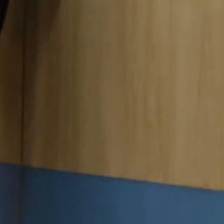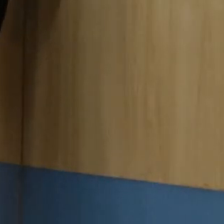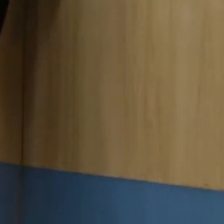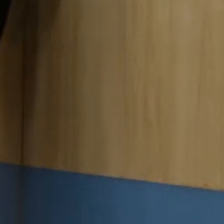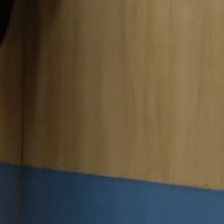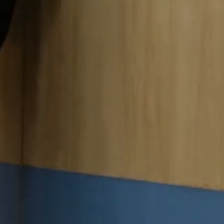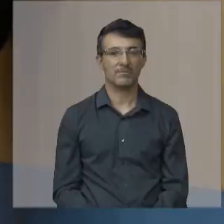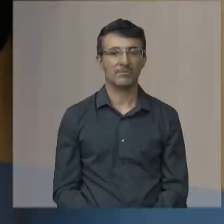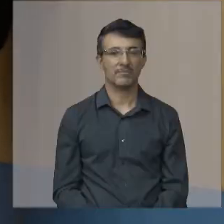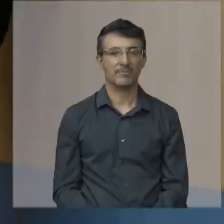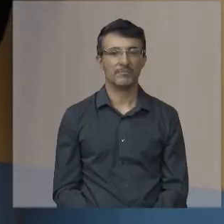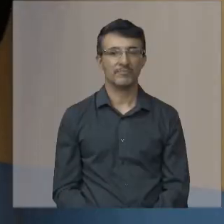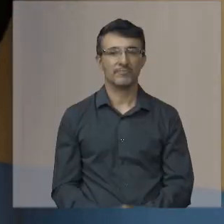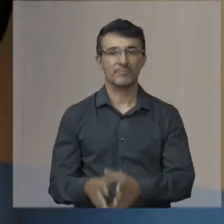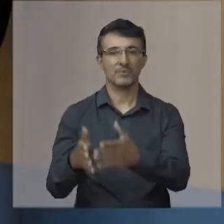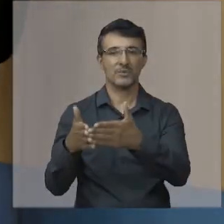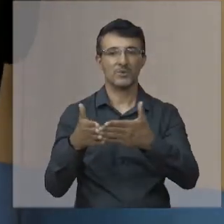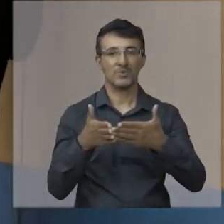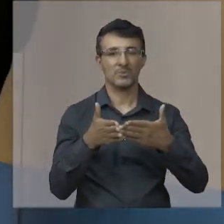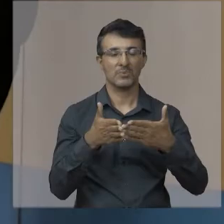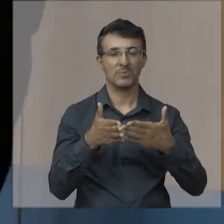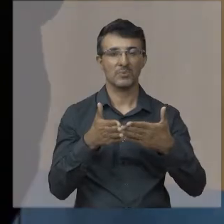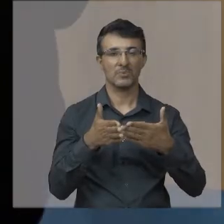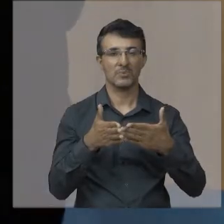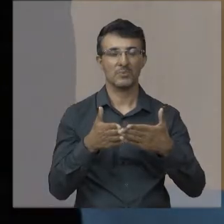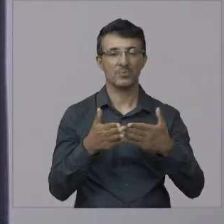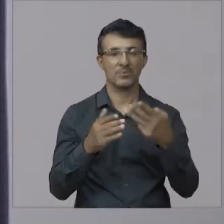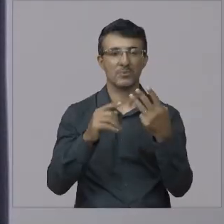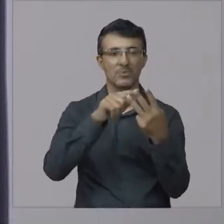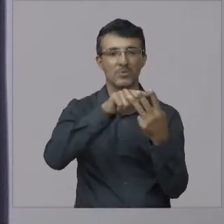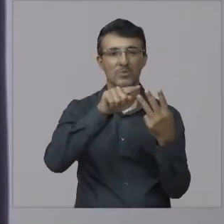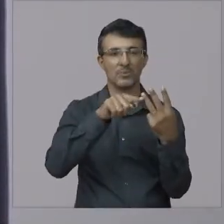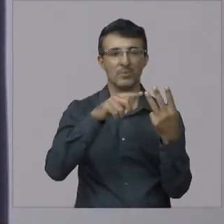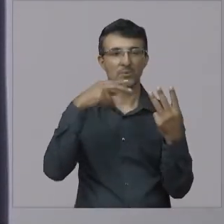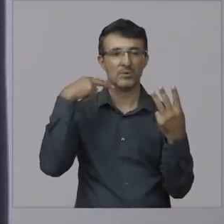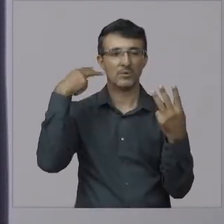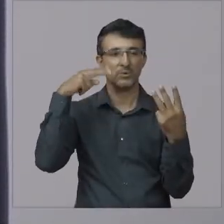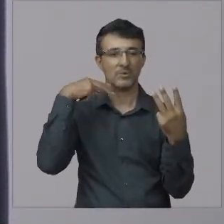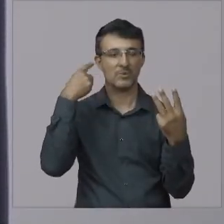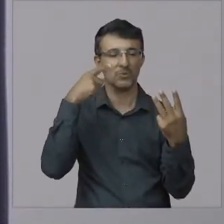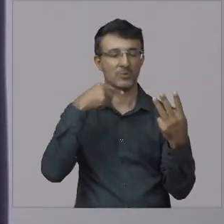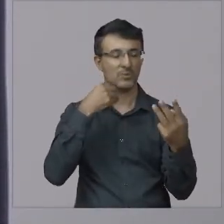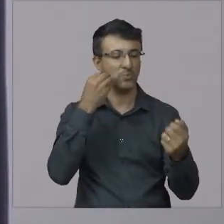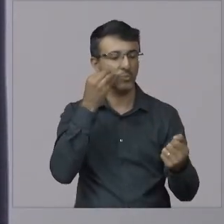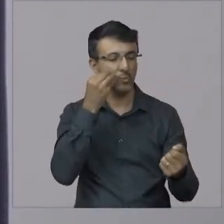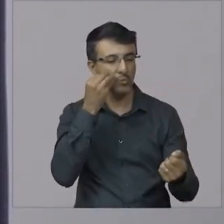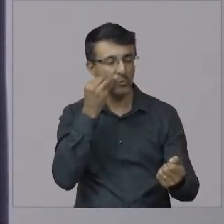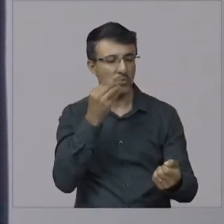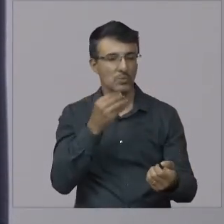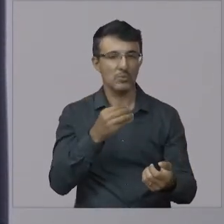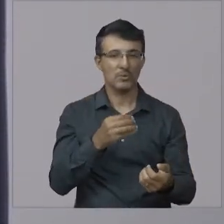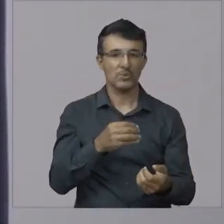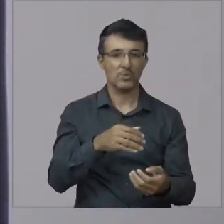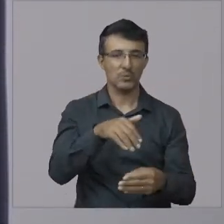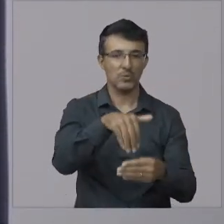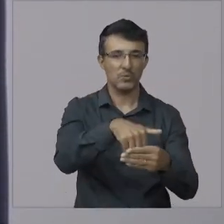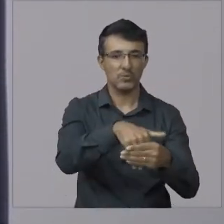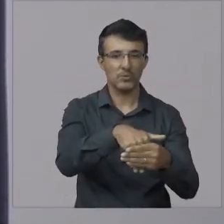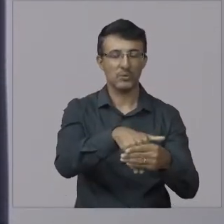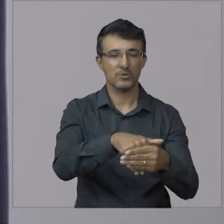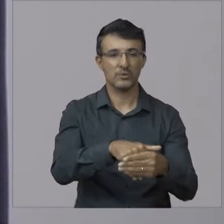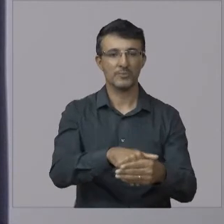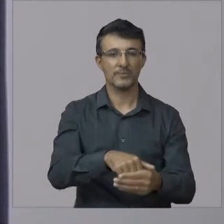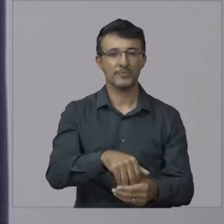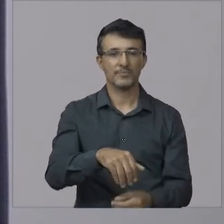Gostaria de pedir, então, vou convocar três vereadores para fazer a conferência dos votos. Vereadora Amélia